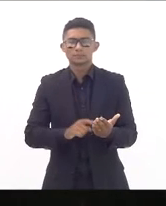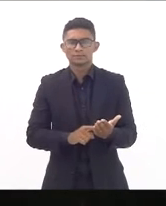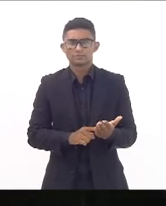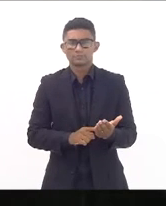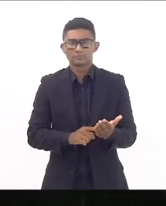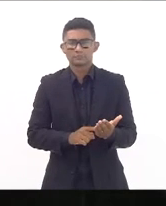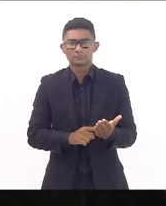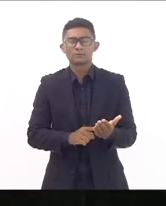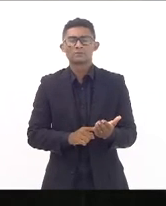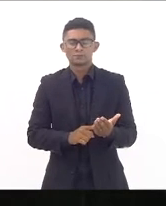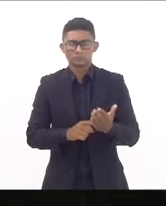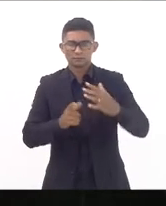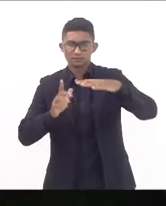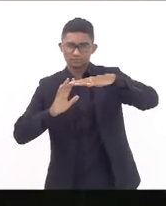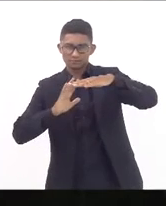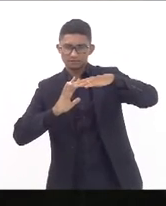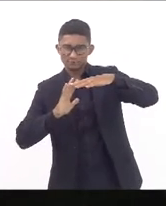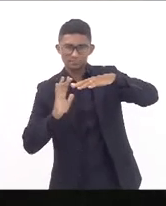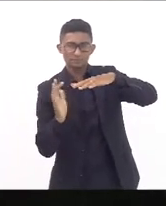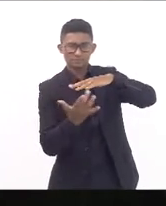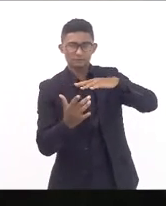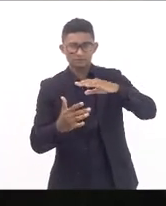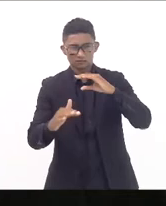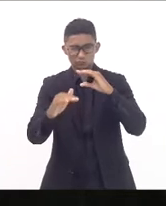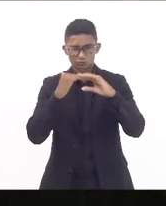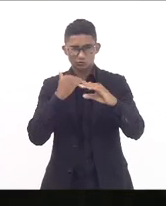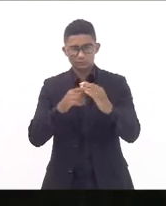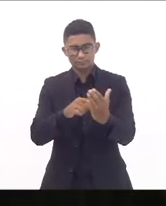na rede social